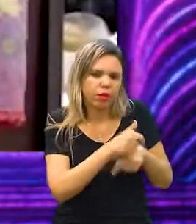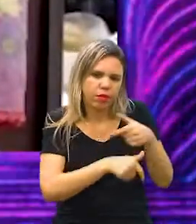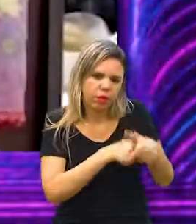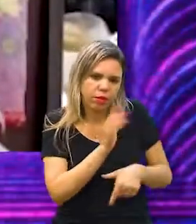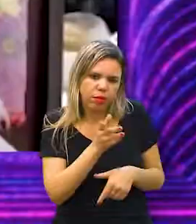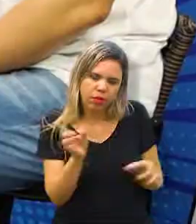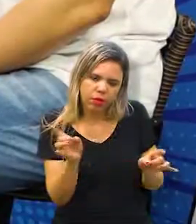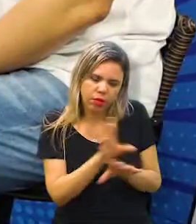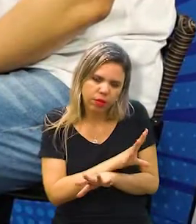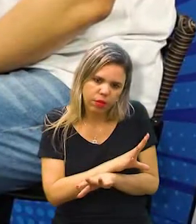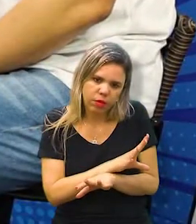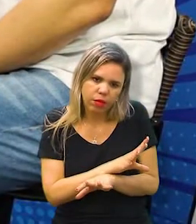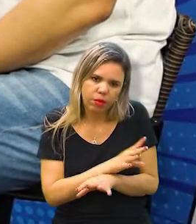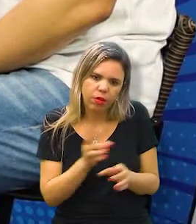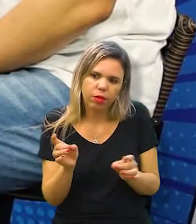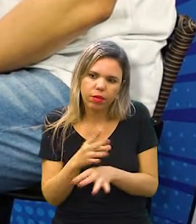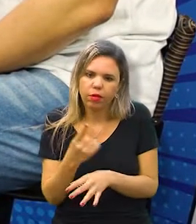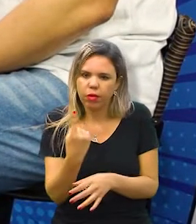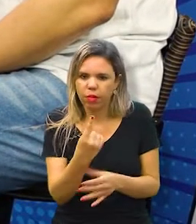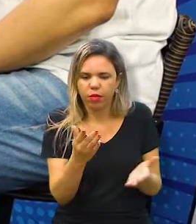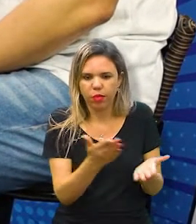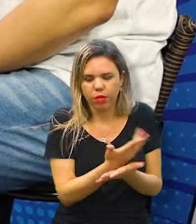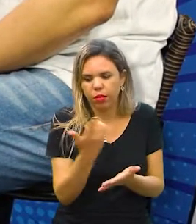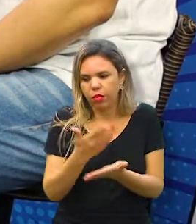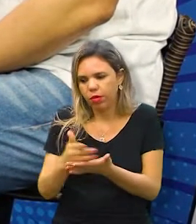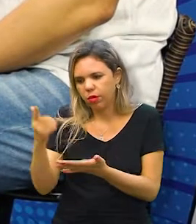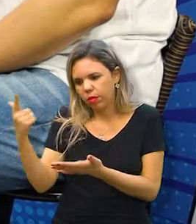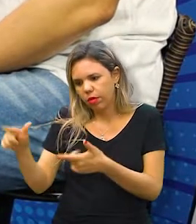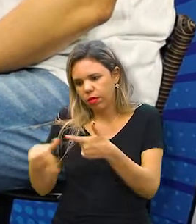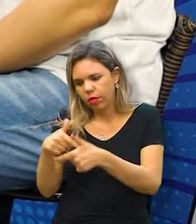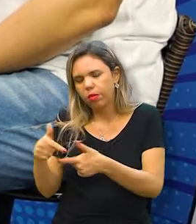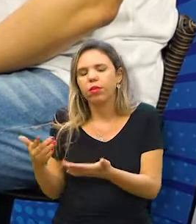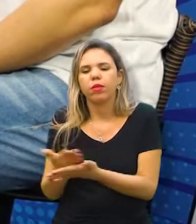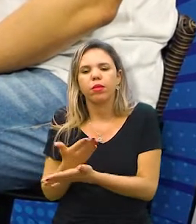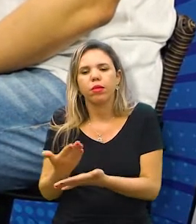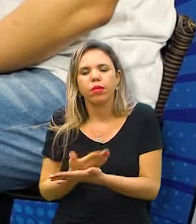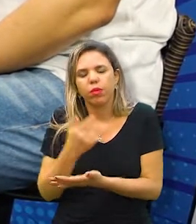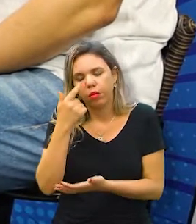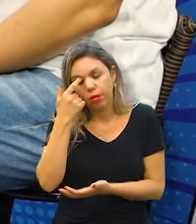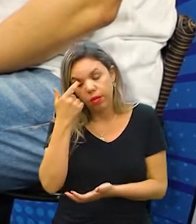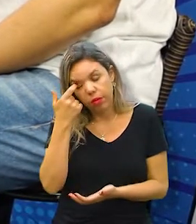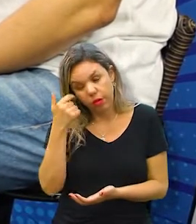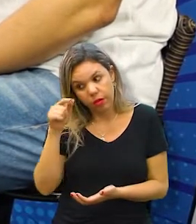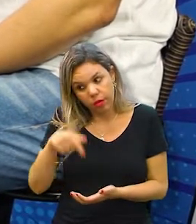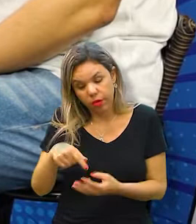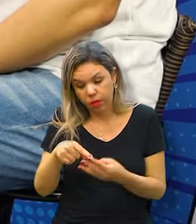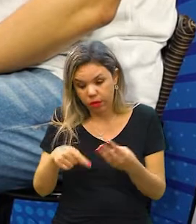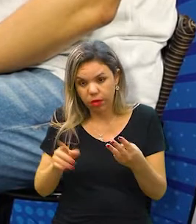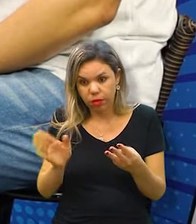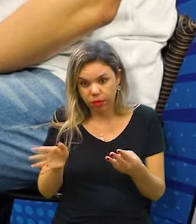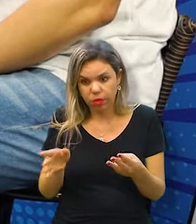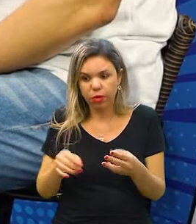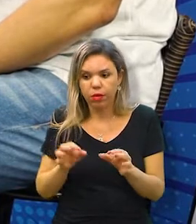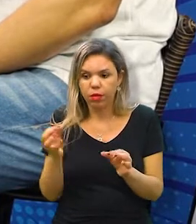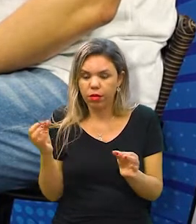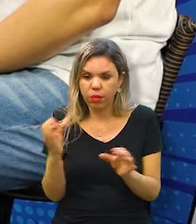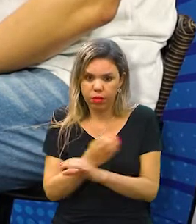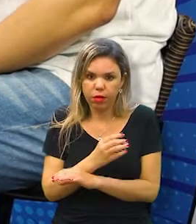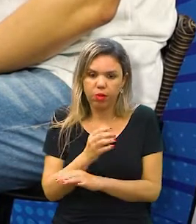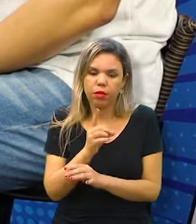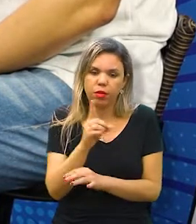pessoal trabalhando, porque ele já estava pronto. Então terminou um livro, já começou o trabalho de outro, e esses 3 já